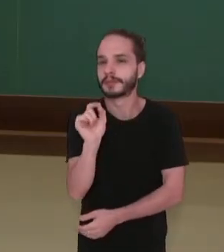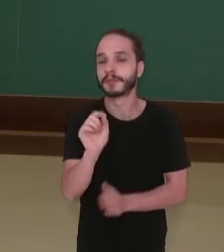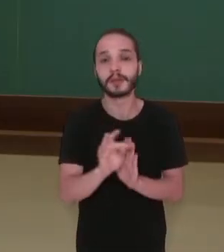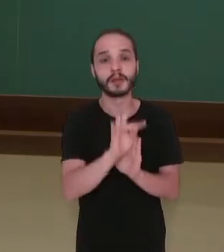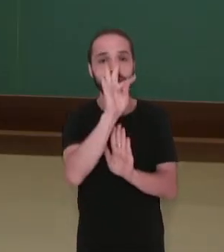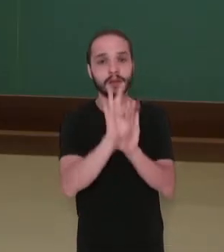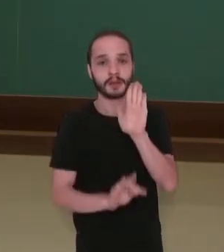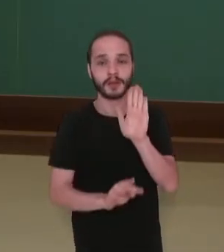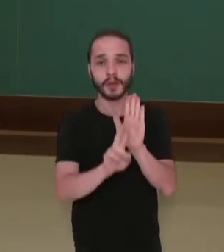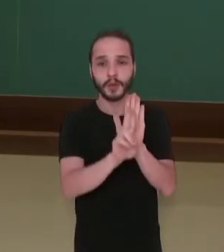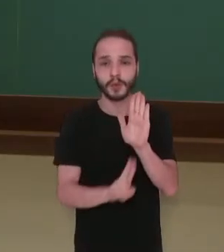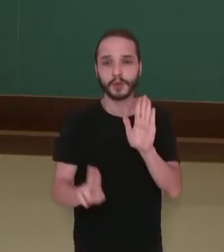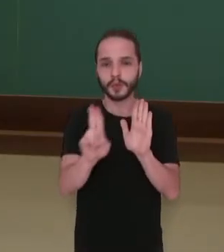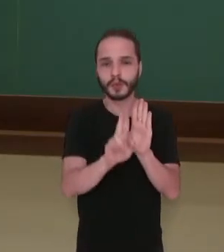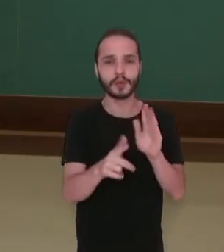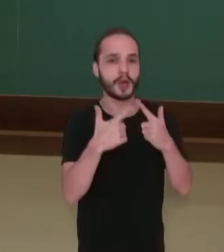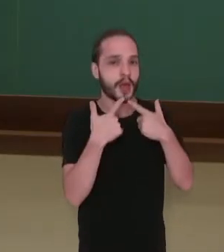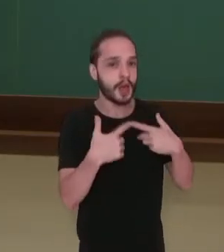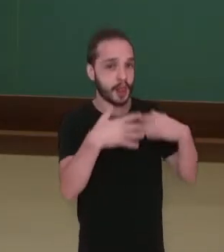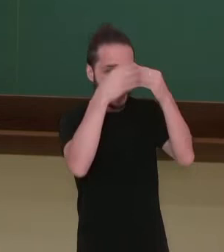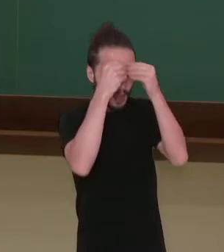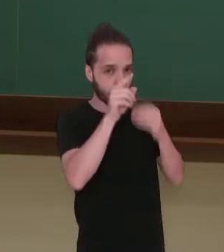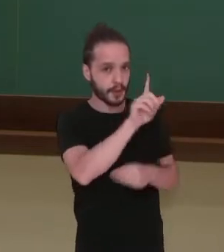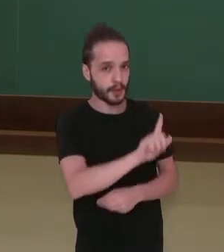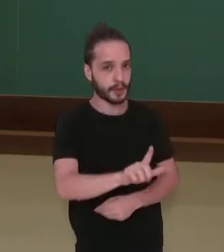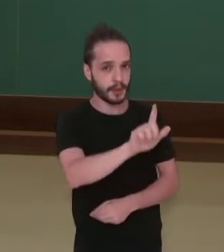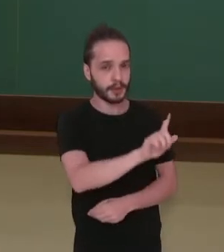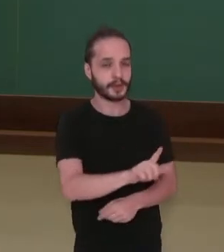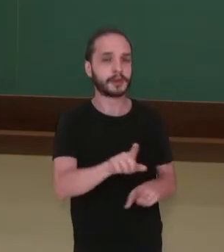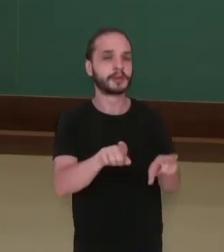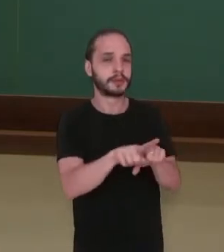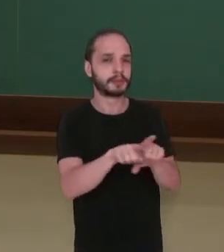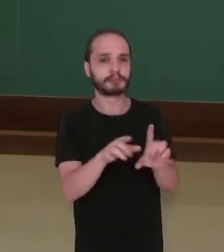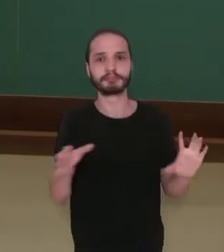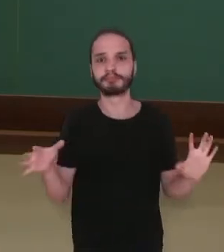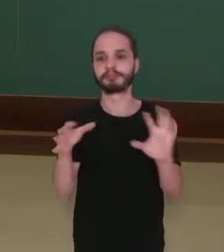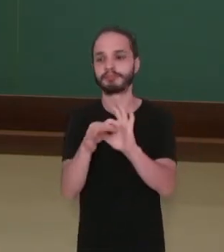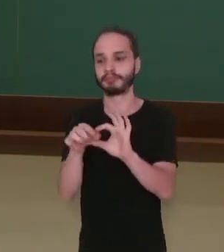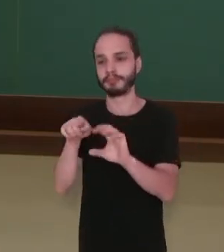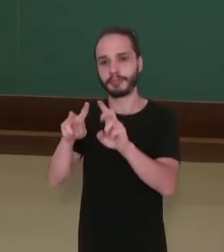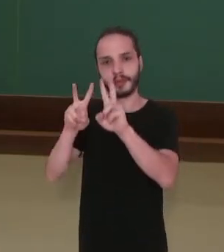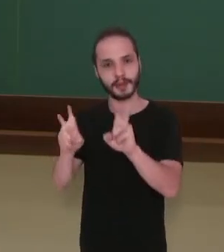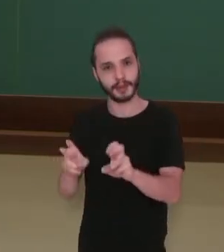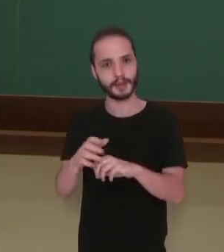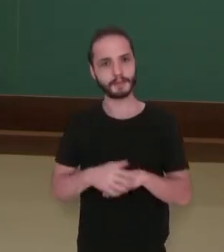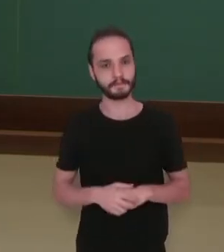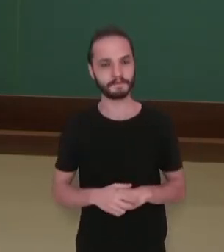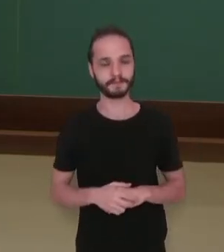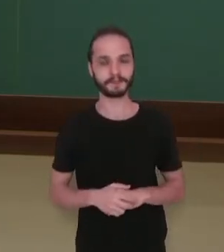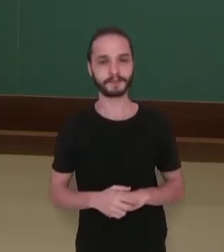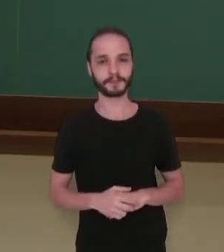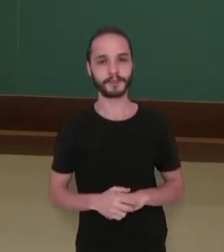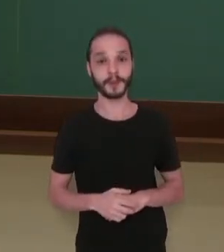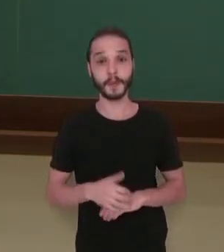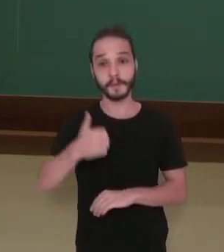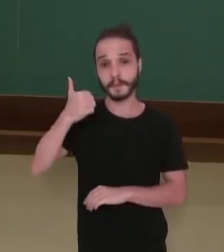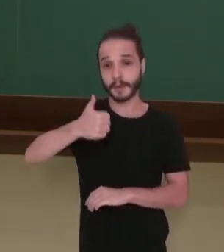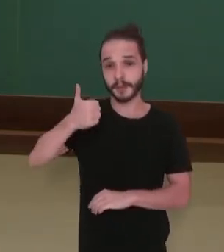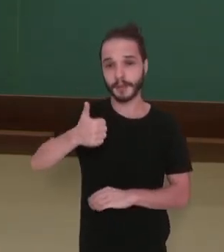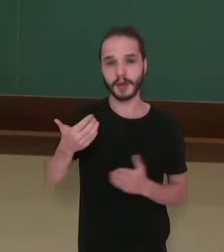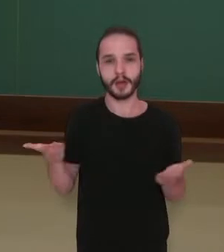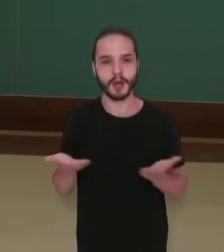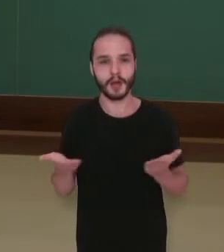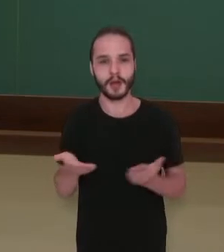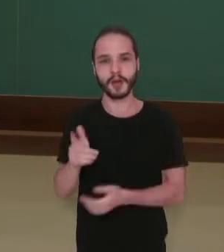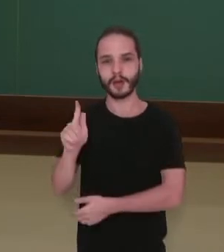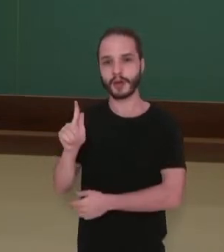a linguagem literária e dialogam com essa temática. O primeiro, nós temos então do